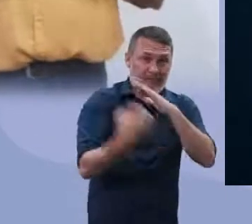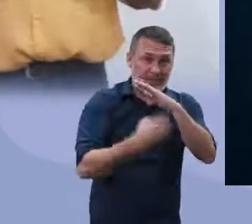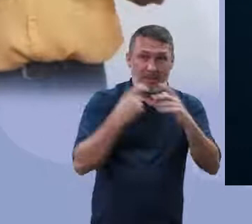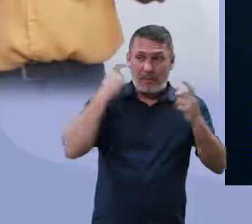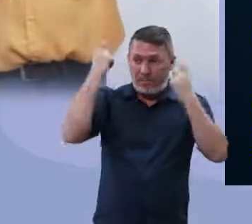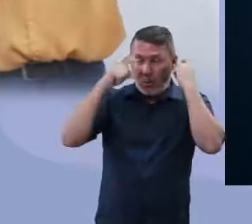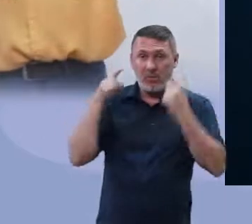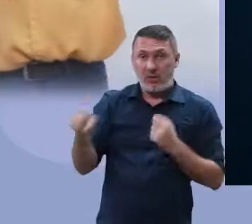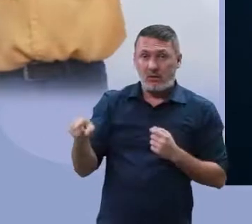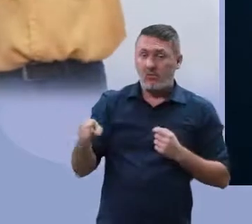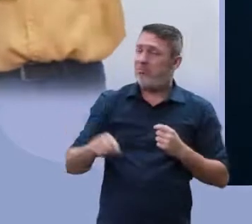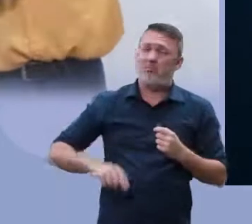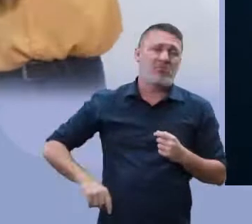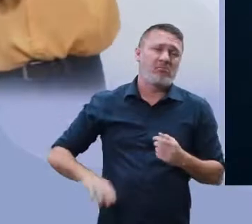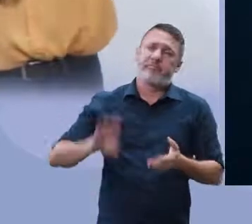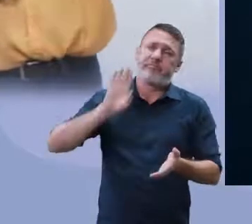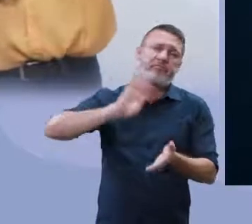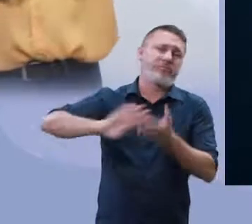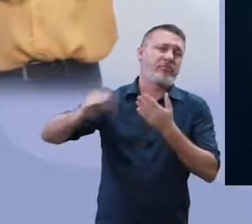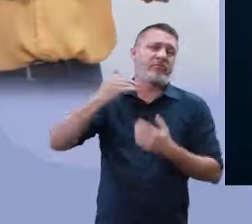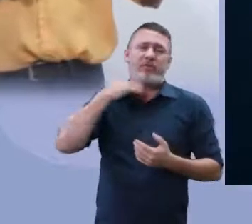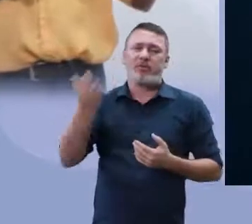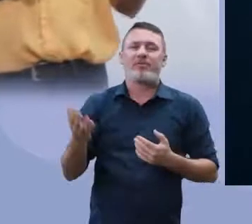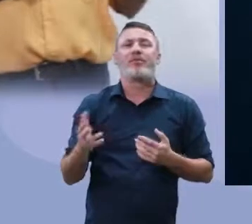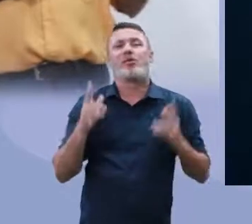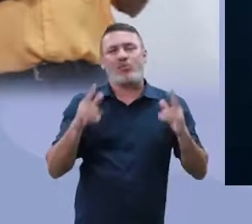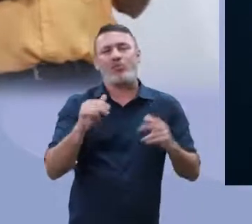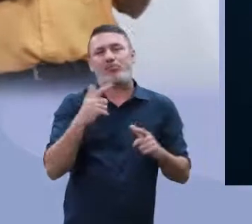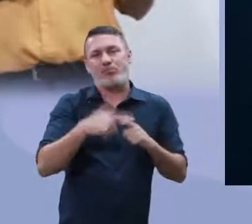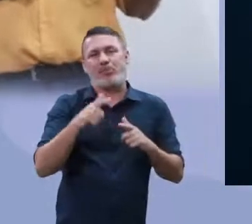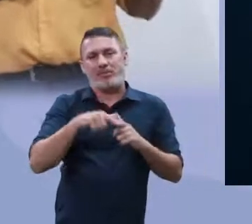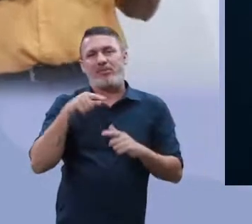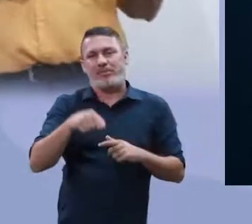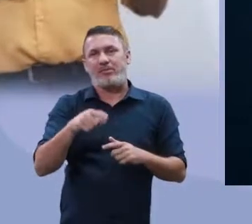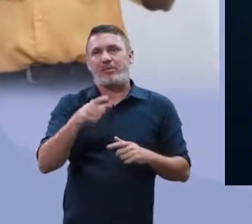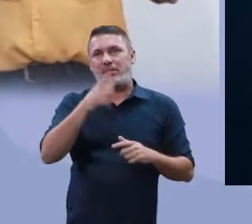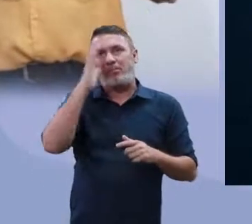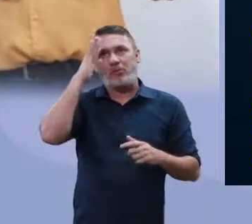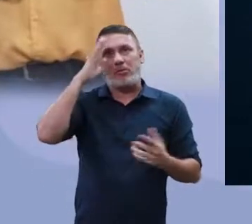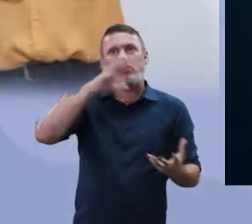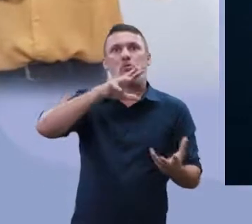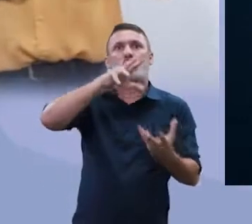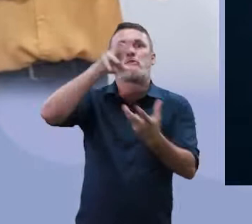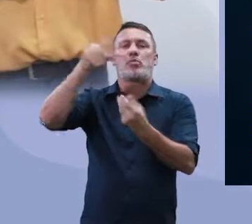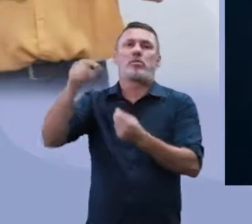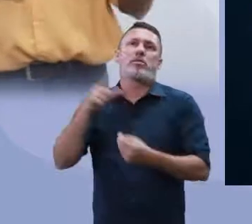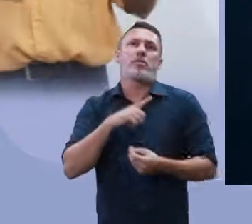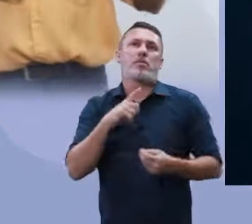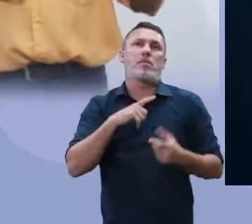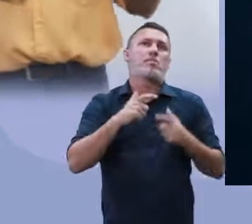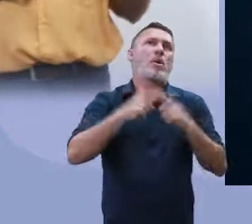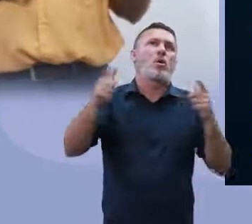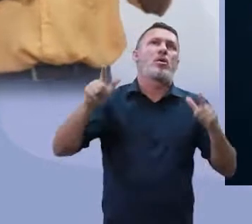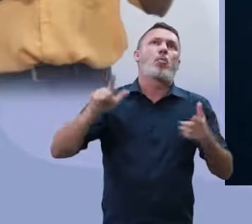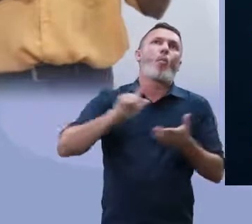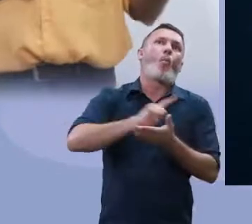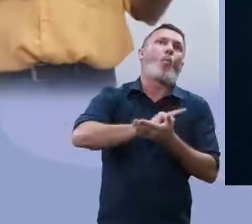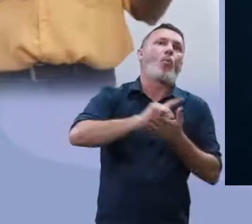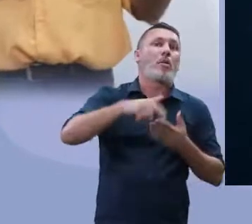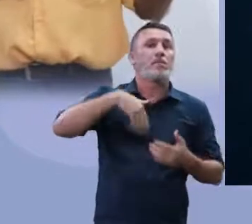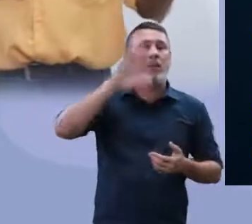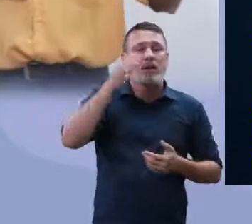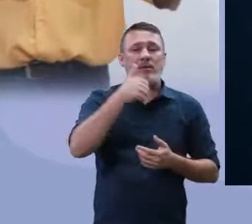esse desmatamento, né, já pega, por exemplo, né, falando aí num volume global, né, em torno aí de 170